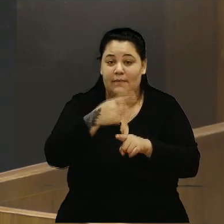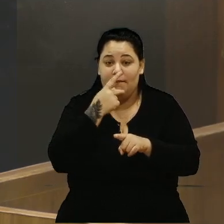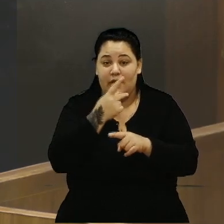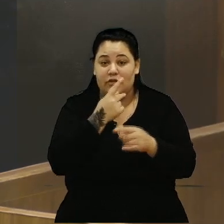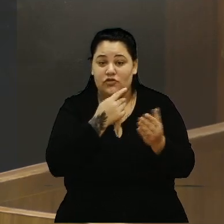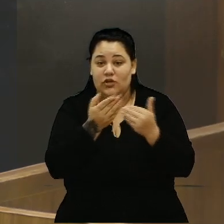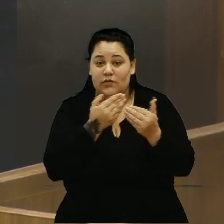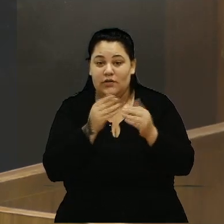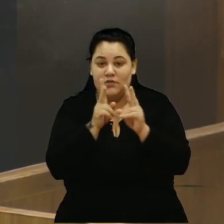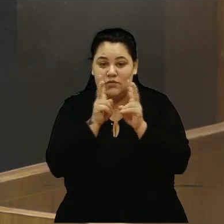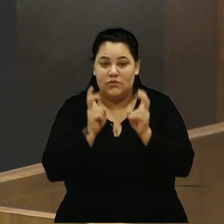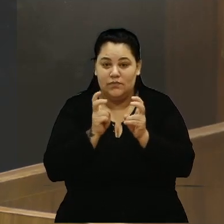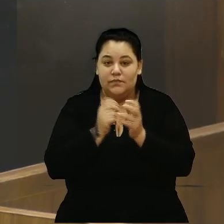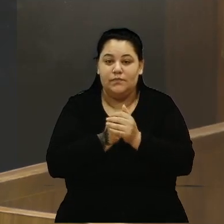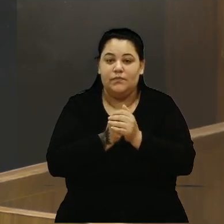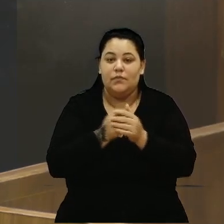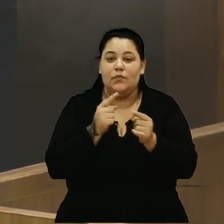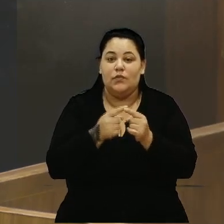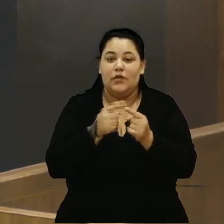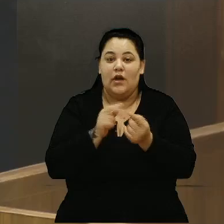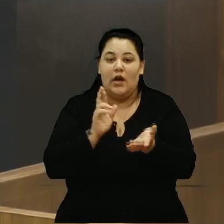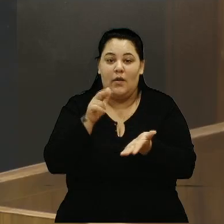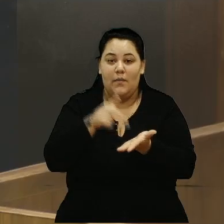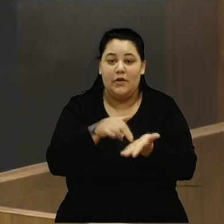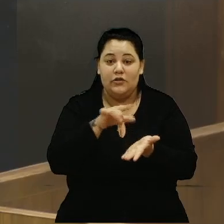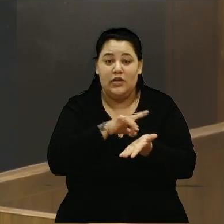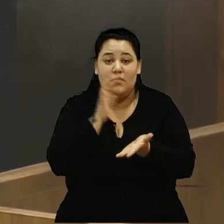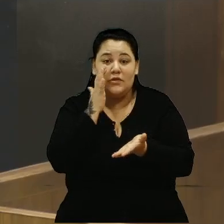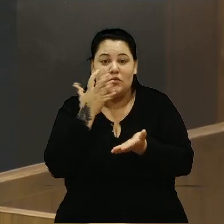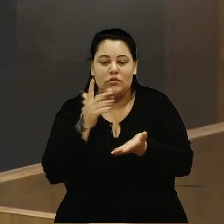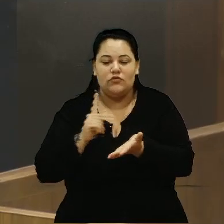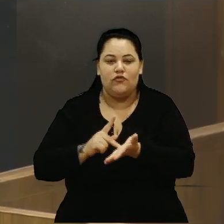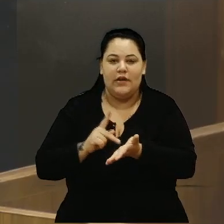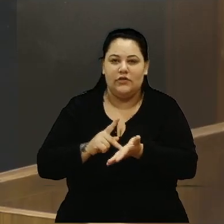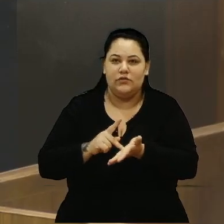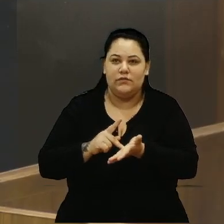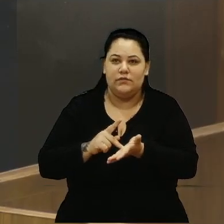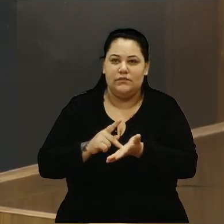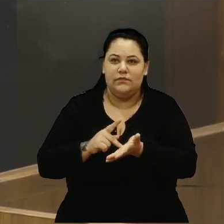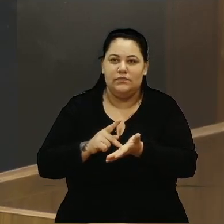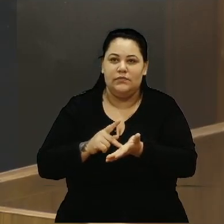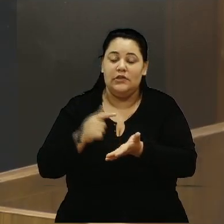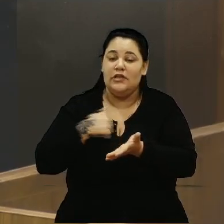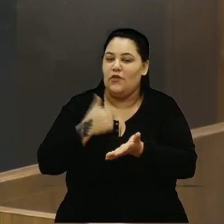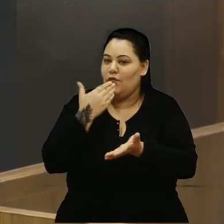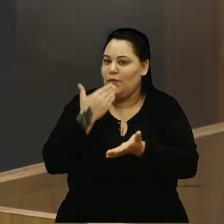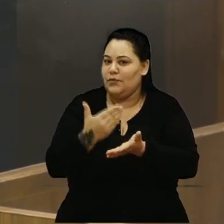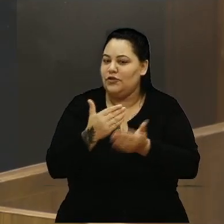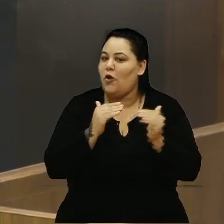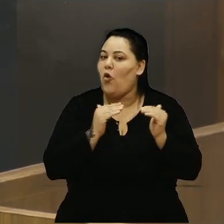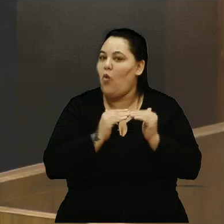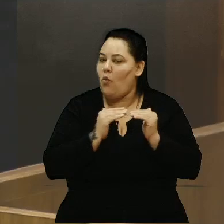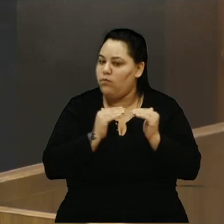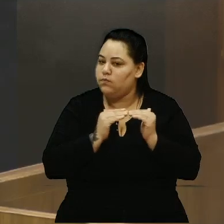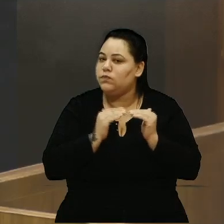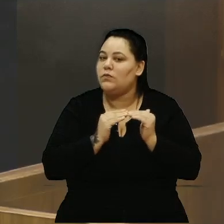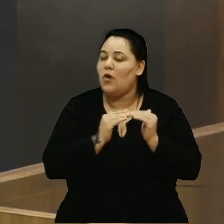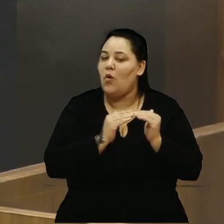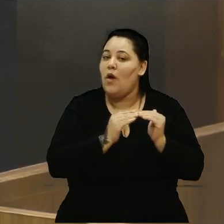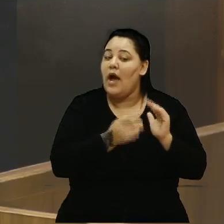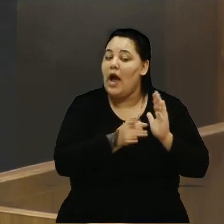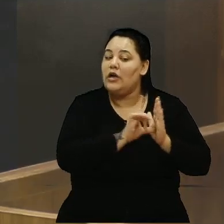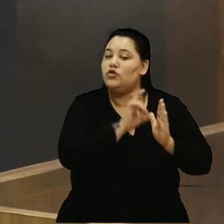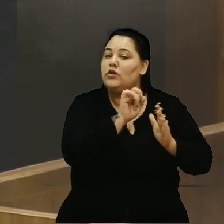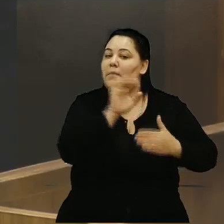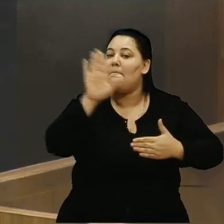sobre esse assunto e para que realmente haja uma solução de fato. Então, eu peço coerência naquilo que foi prometido, naquilo que foi falado.